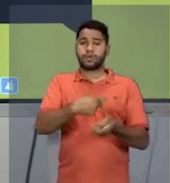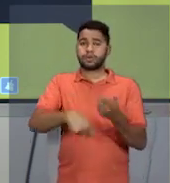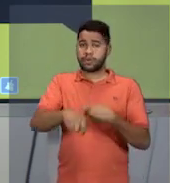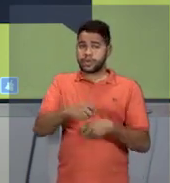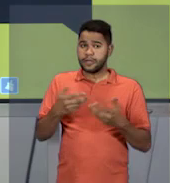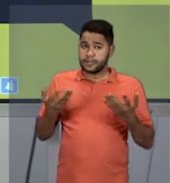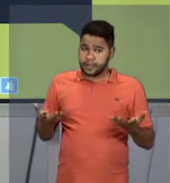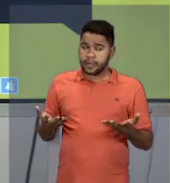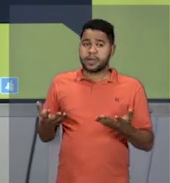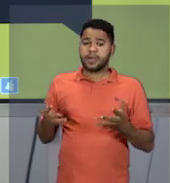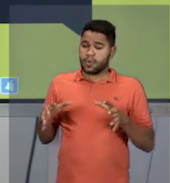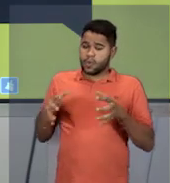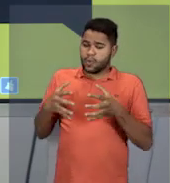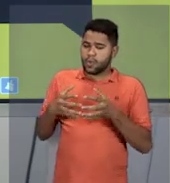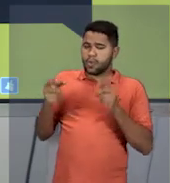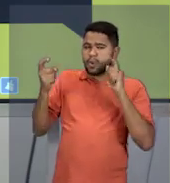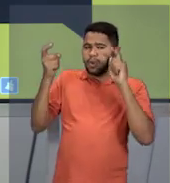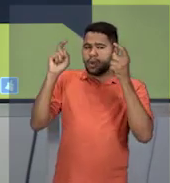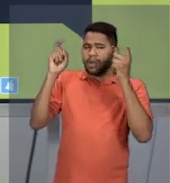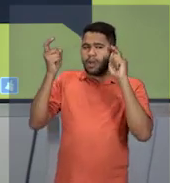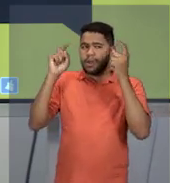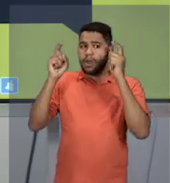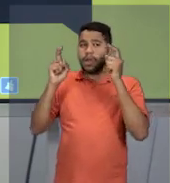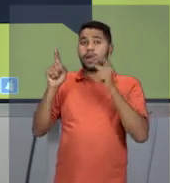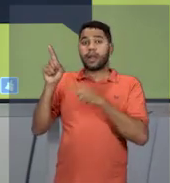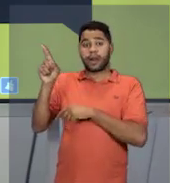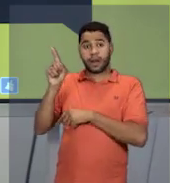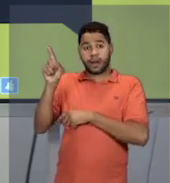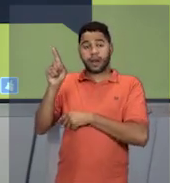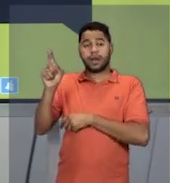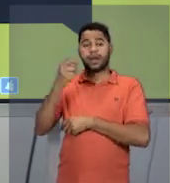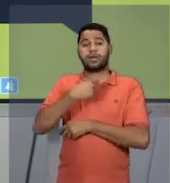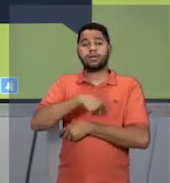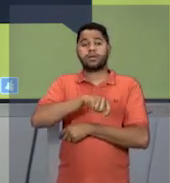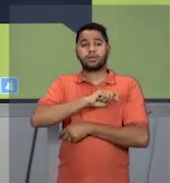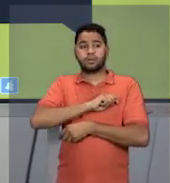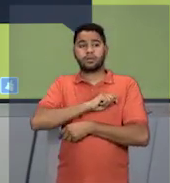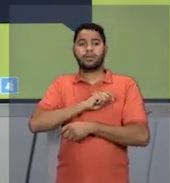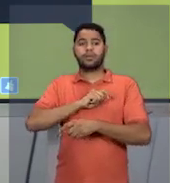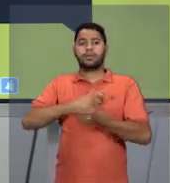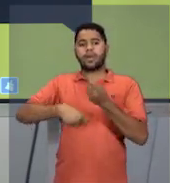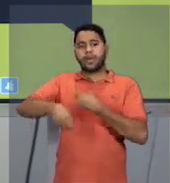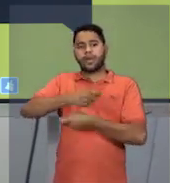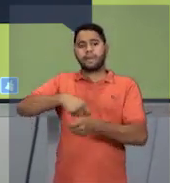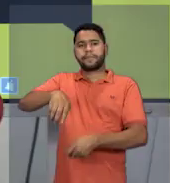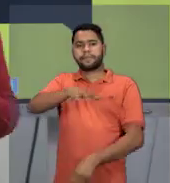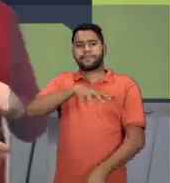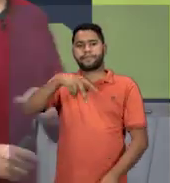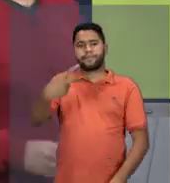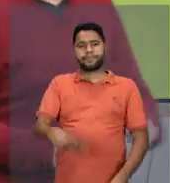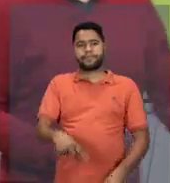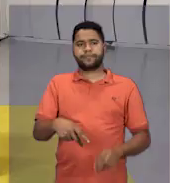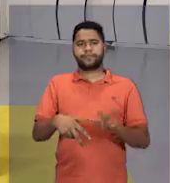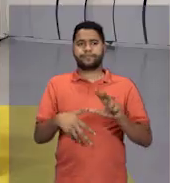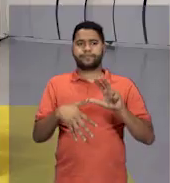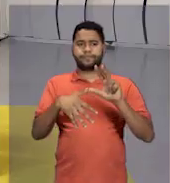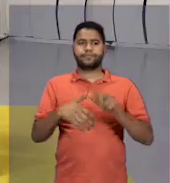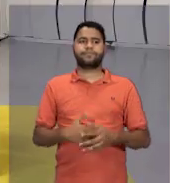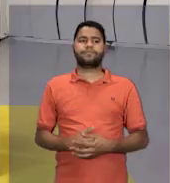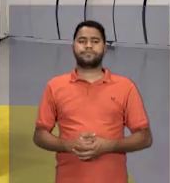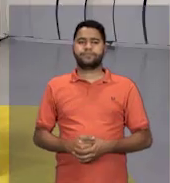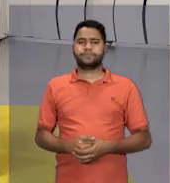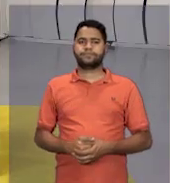Então, era um conselho que ficava na Espanha e administrava a região aqui na América.